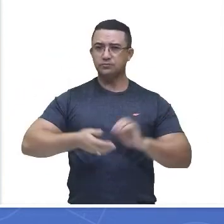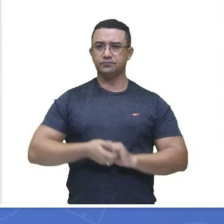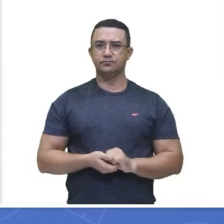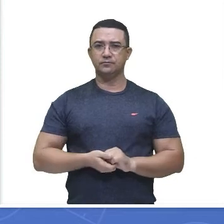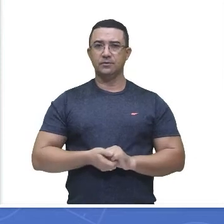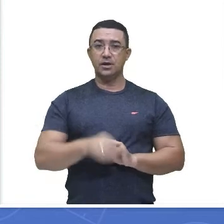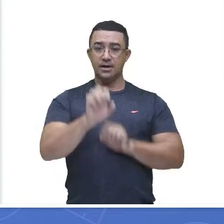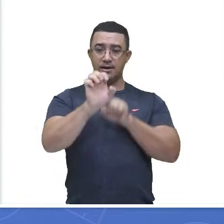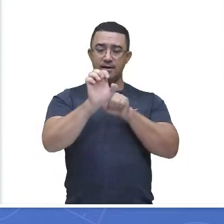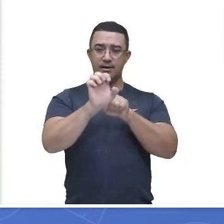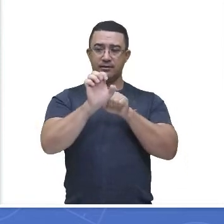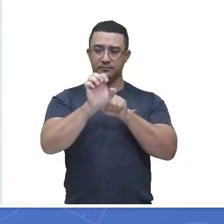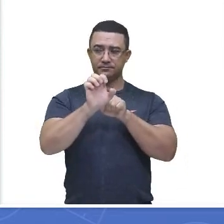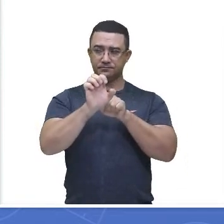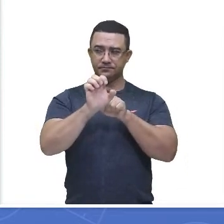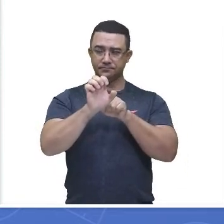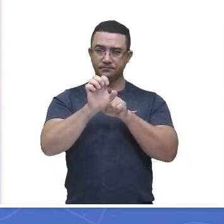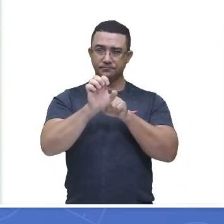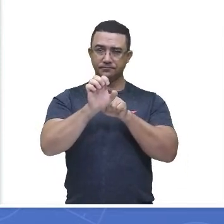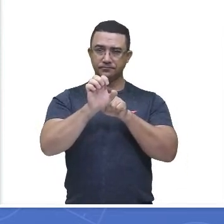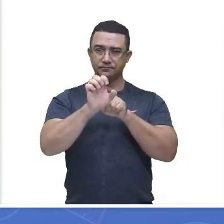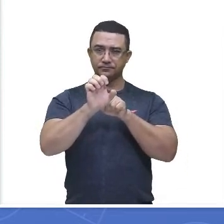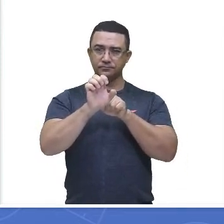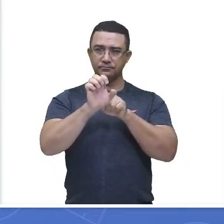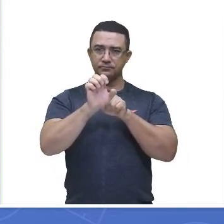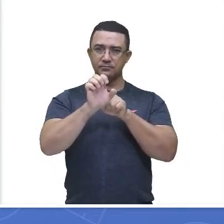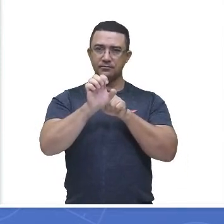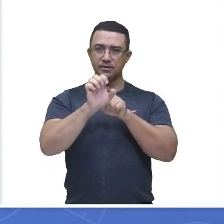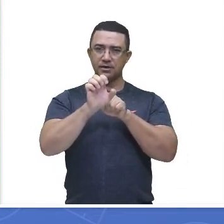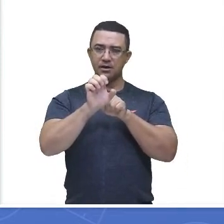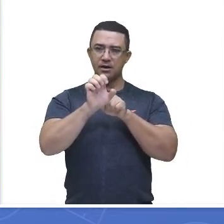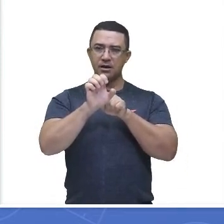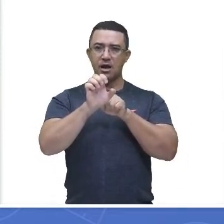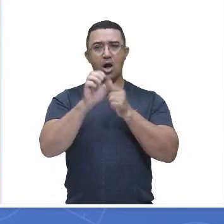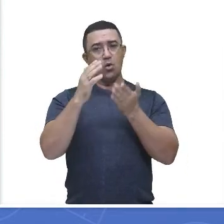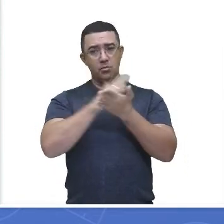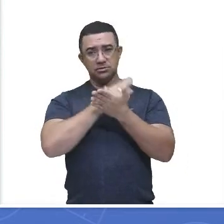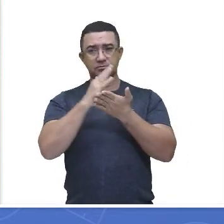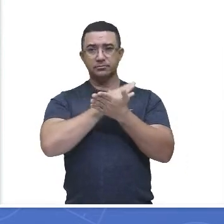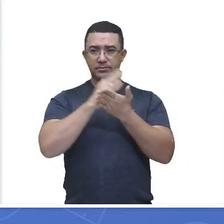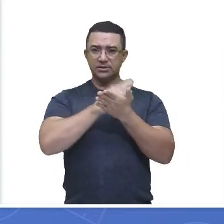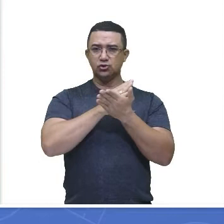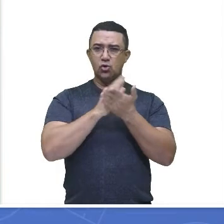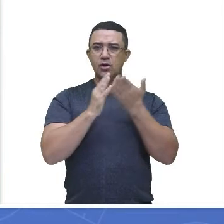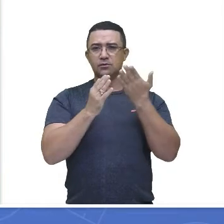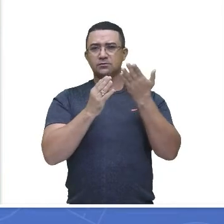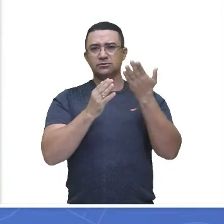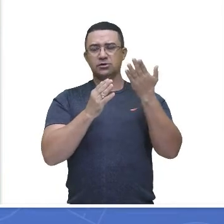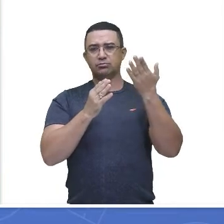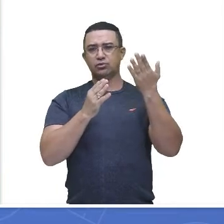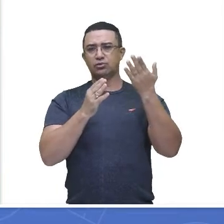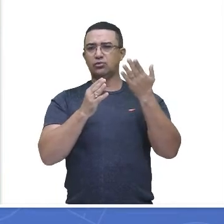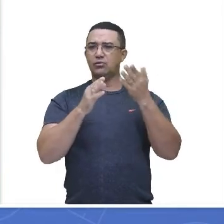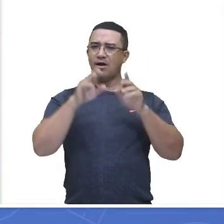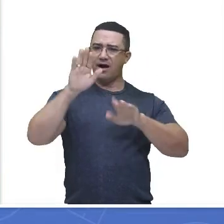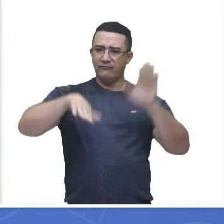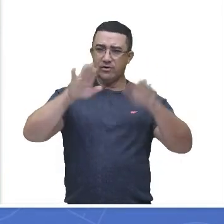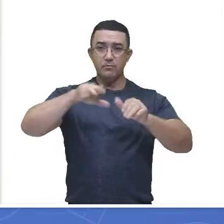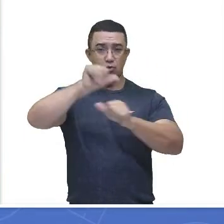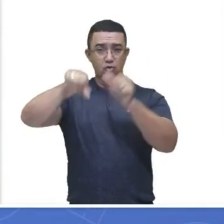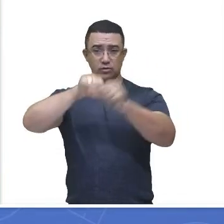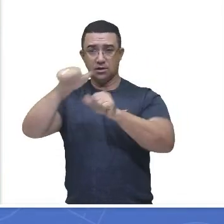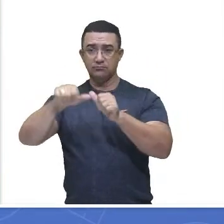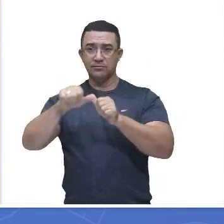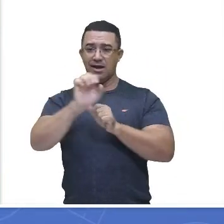ezinho que tem aqui, ó, na raiz dele, em algumas pessoas, do discurso, ele muda para